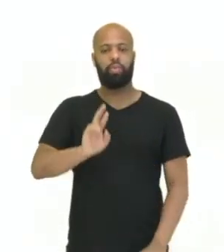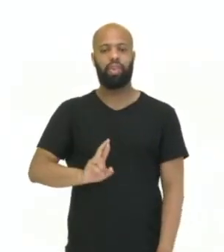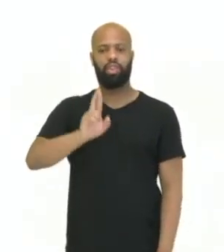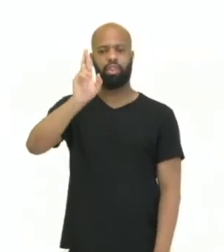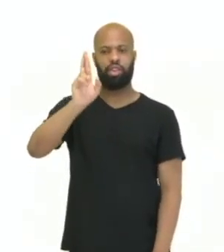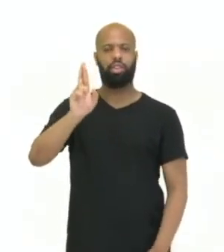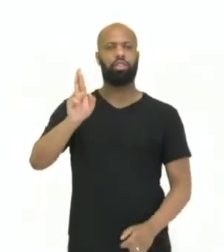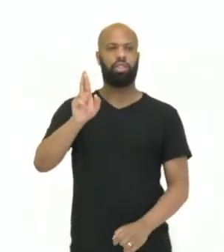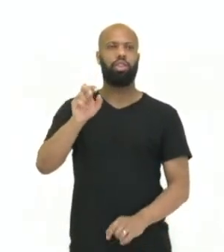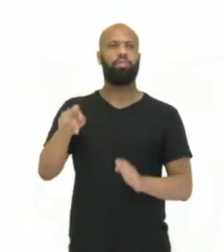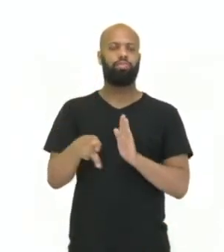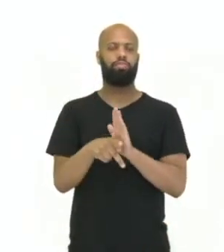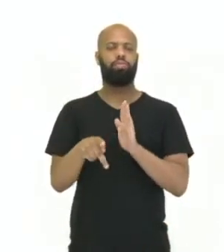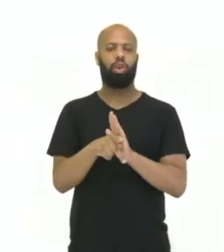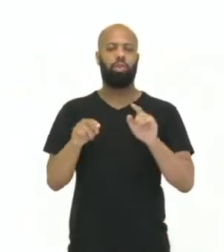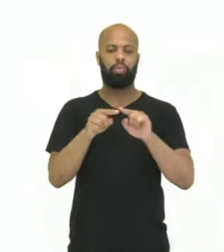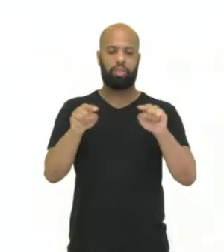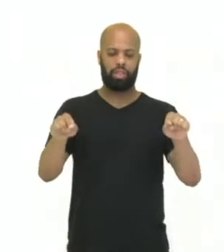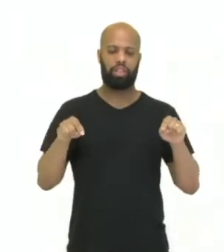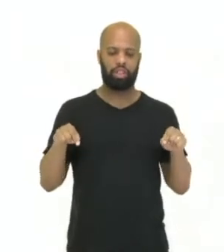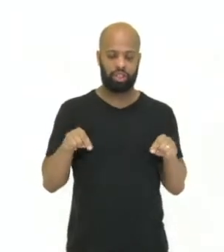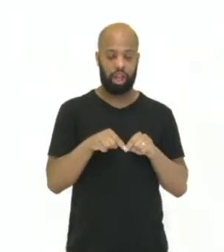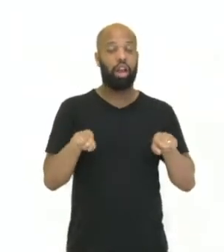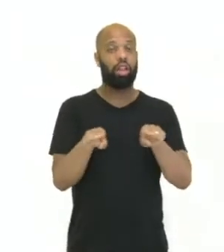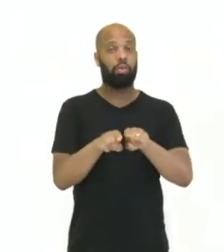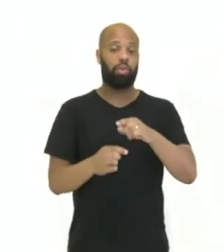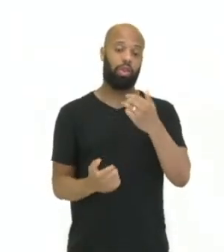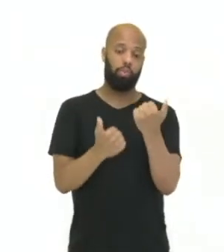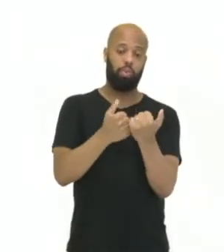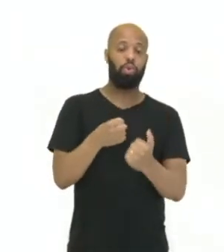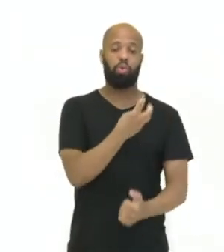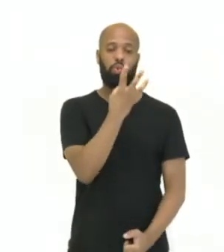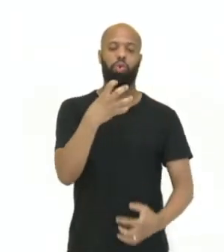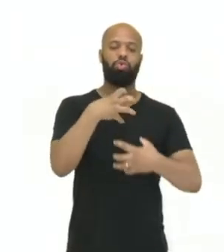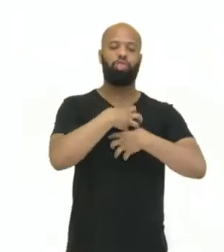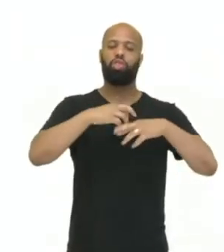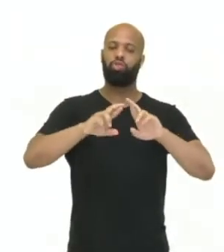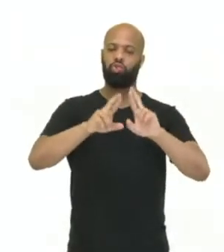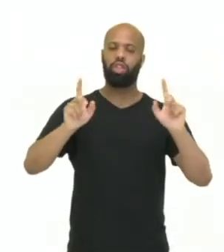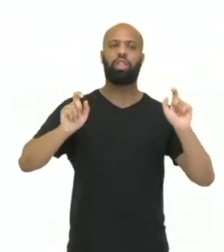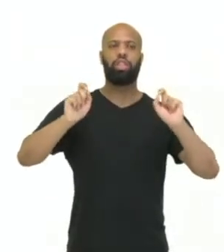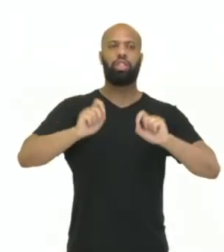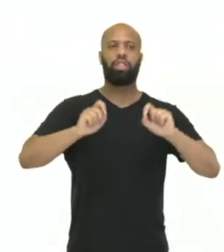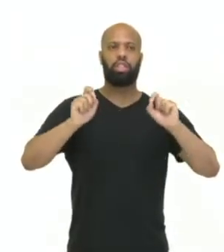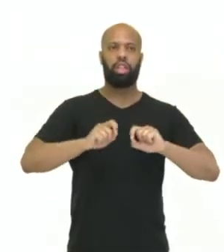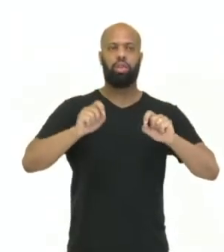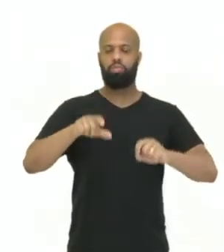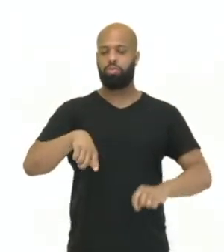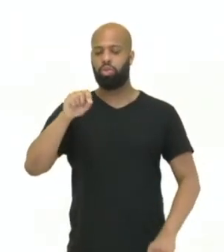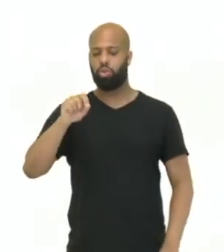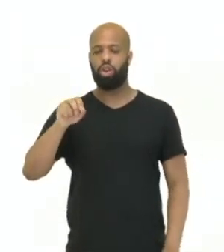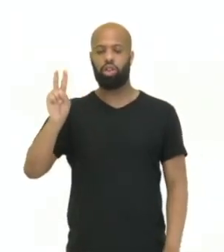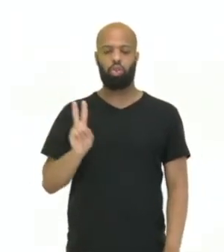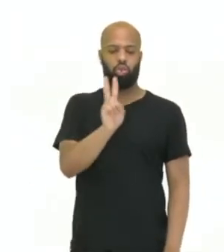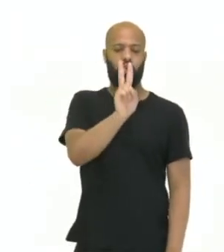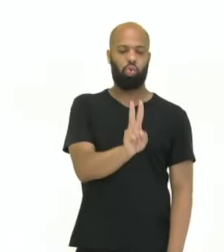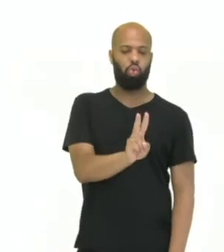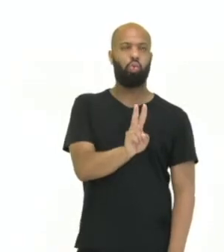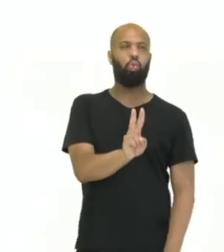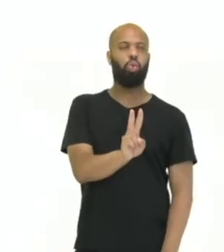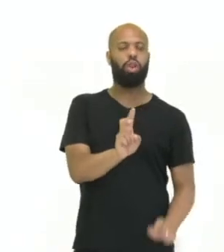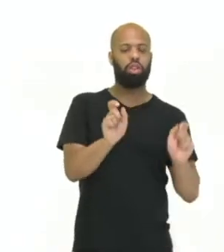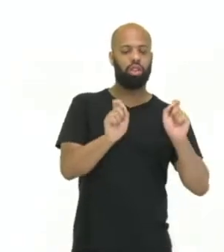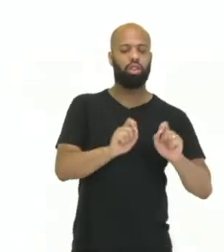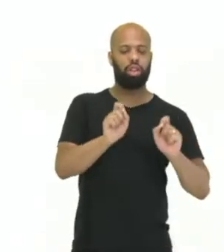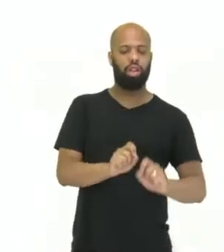de sala e de suplente. De quantas maneiras distintas essa dupla poderá ser